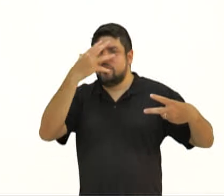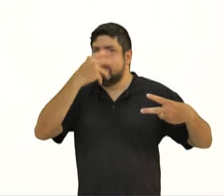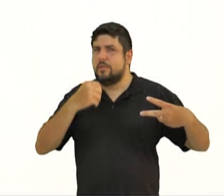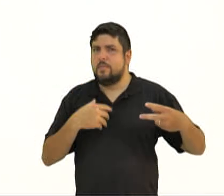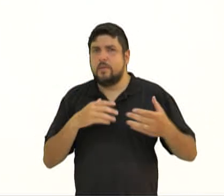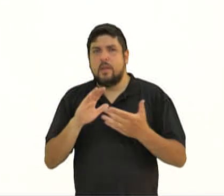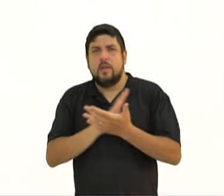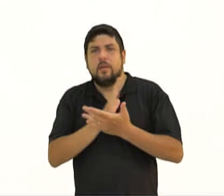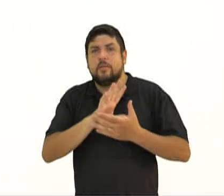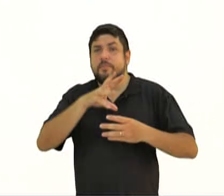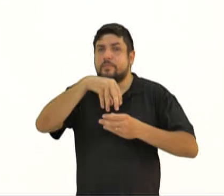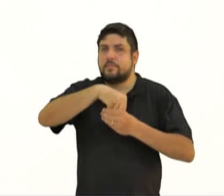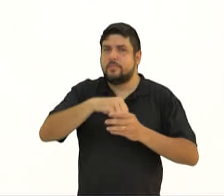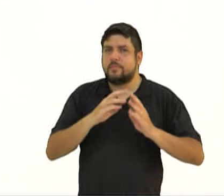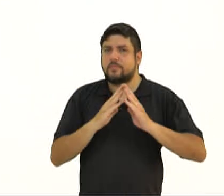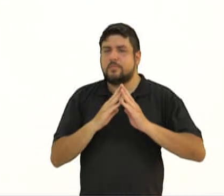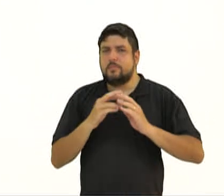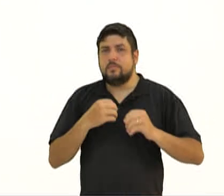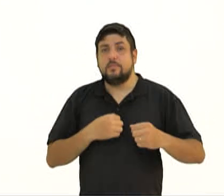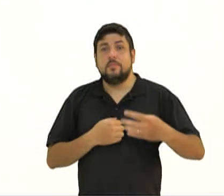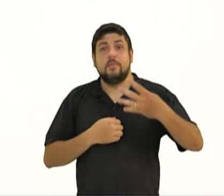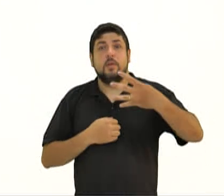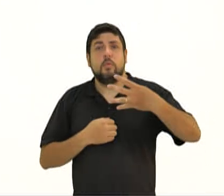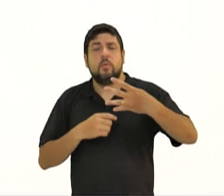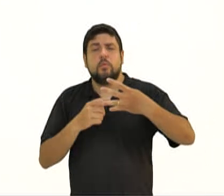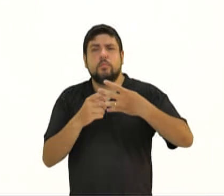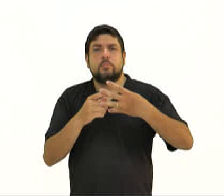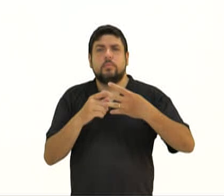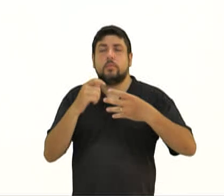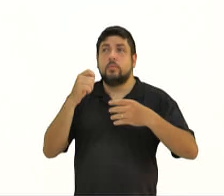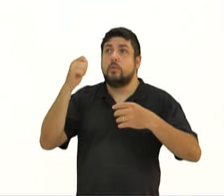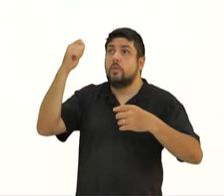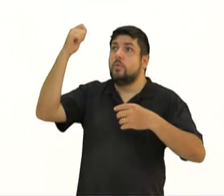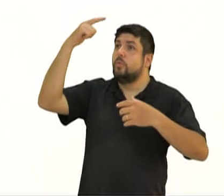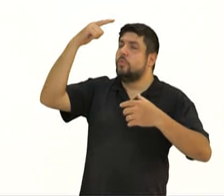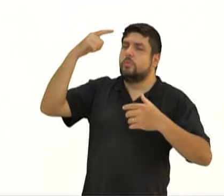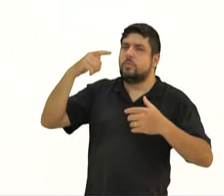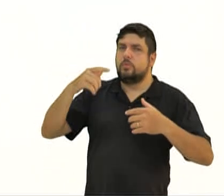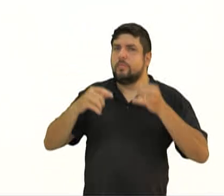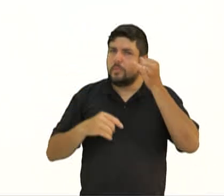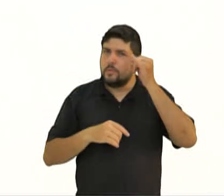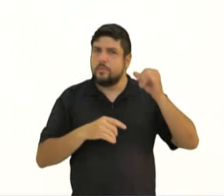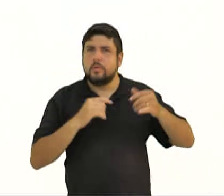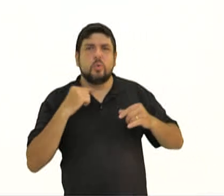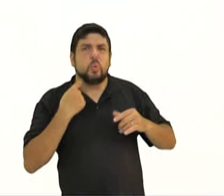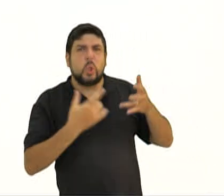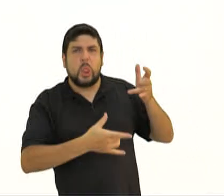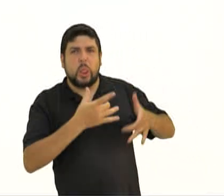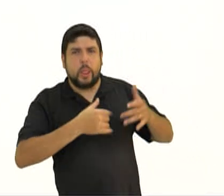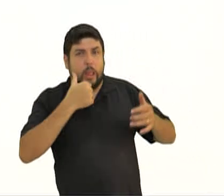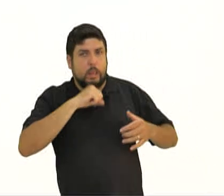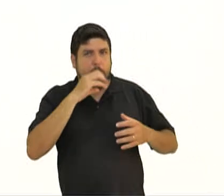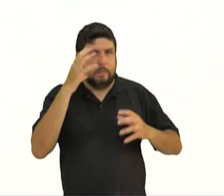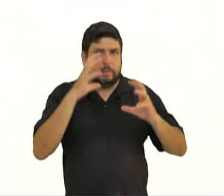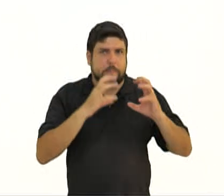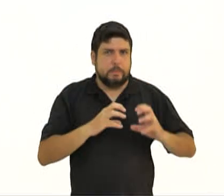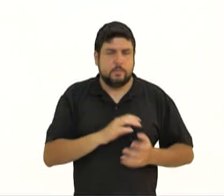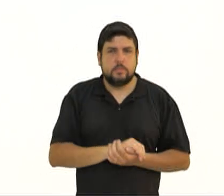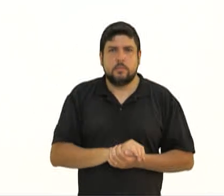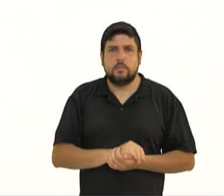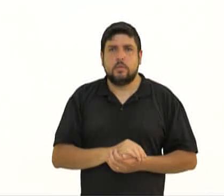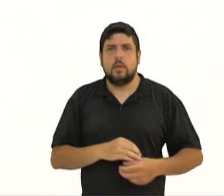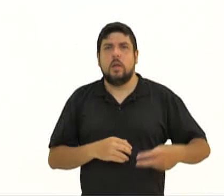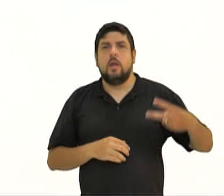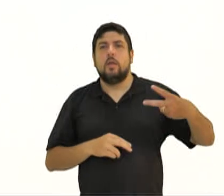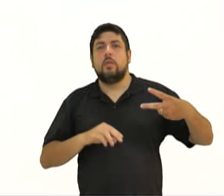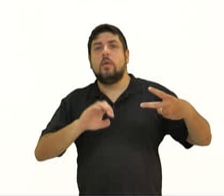fizeram dentro de casa. Olha, o 4 foi feito a céu aberto, para não fazer sujeira na casa, senão a mãe briga. Segundo filtro, Eloá,